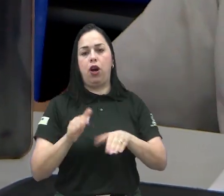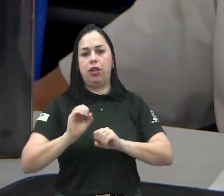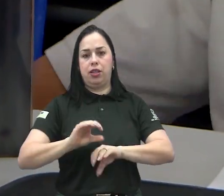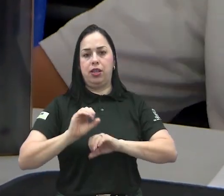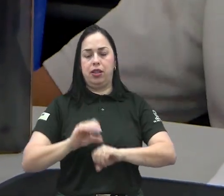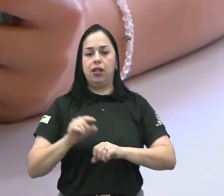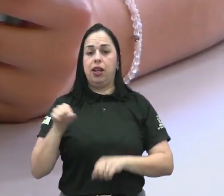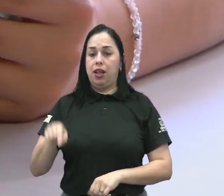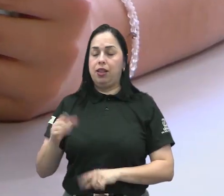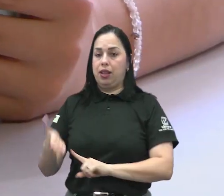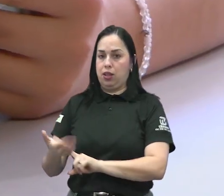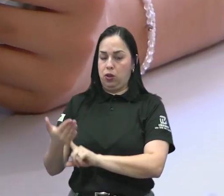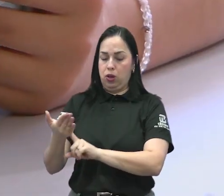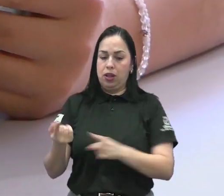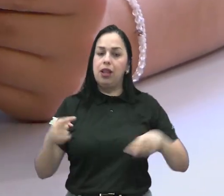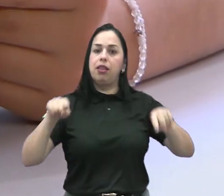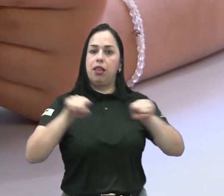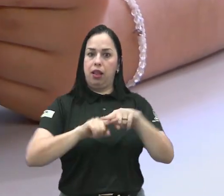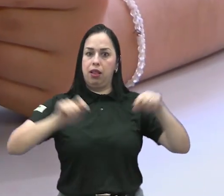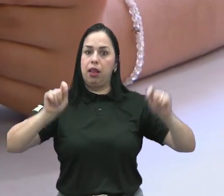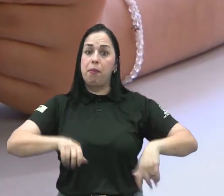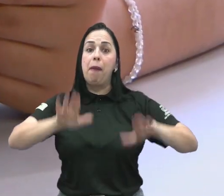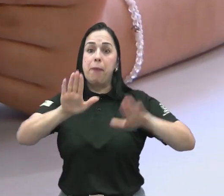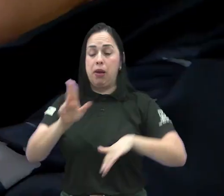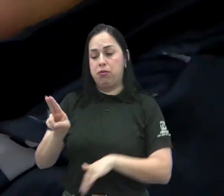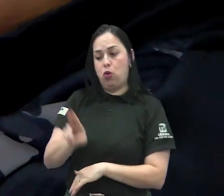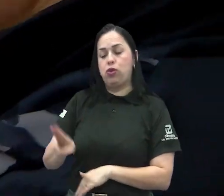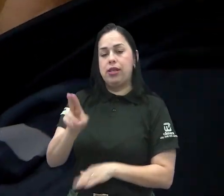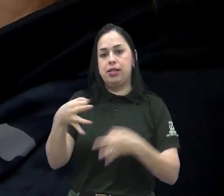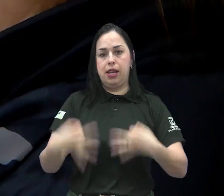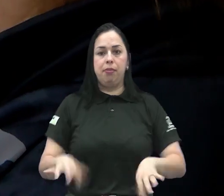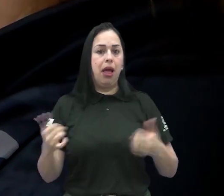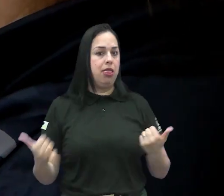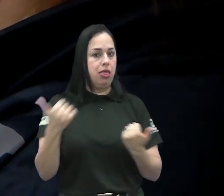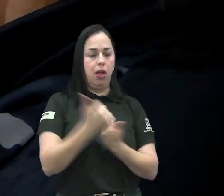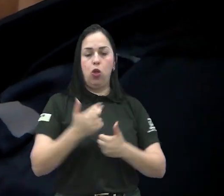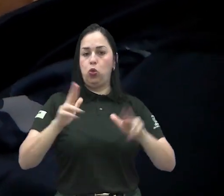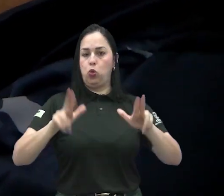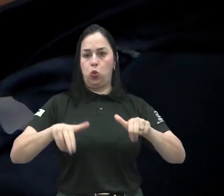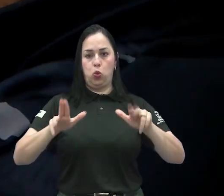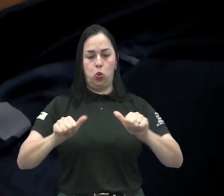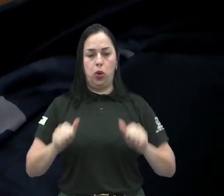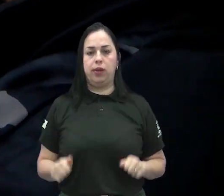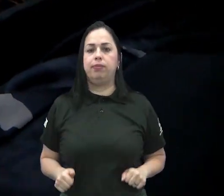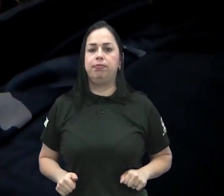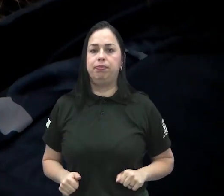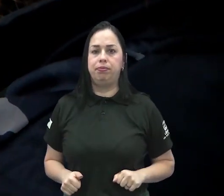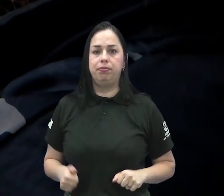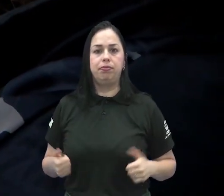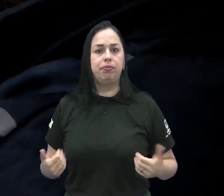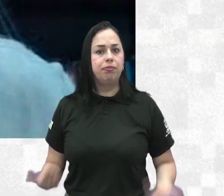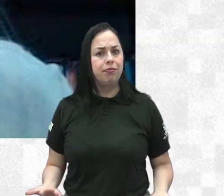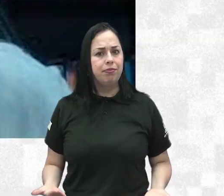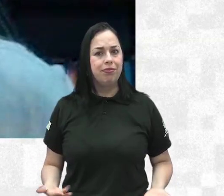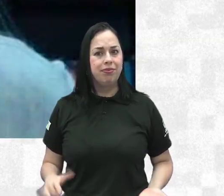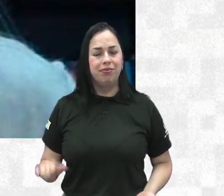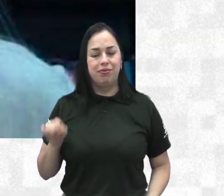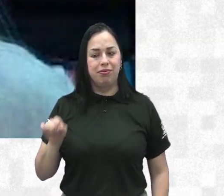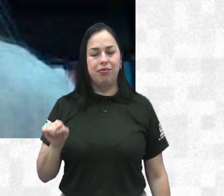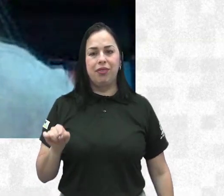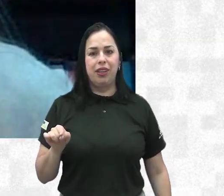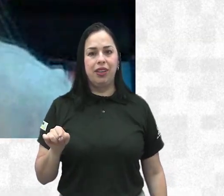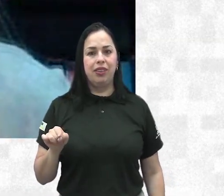ser uma aliada do professor se usada de forma correta, mas jamais substituirá o educador nas escolas. O